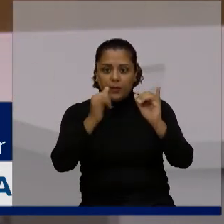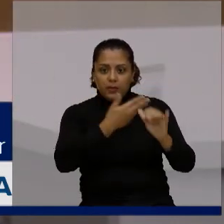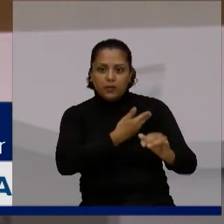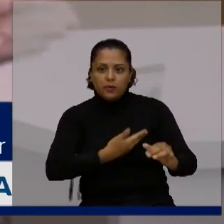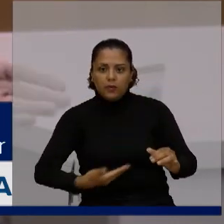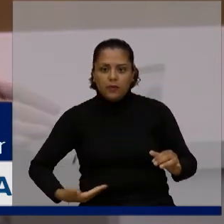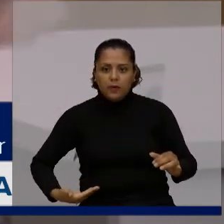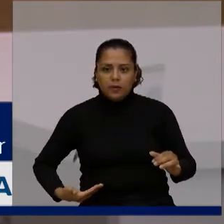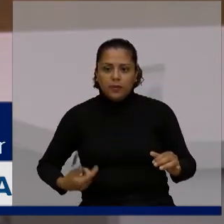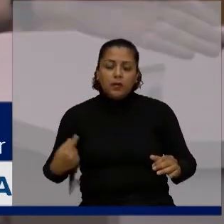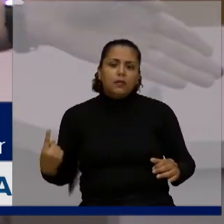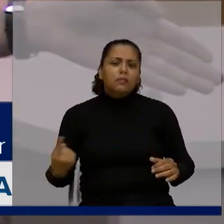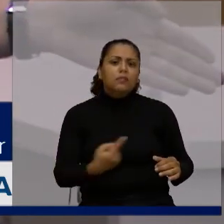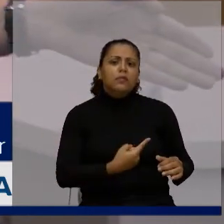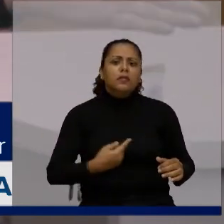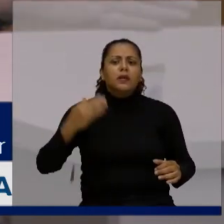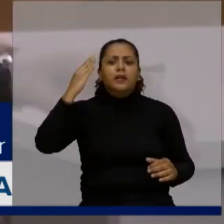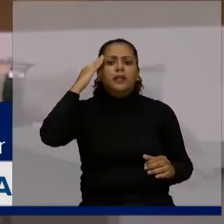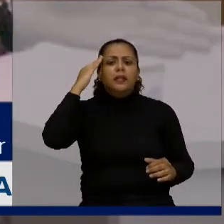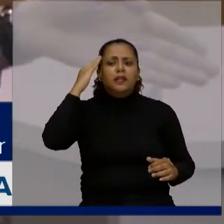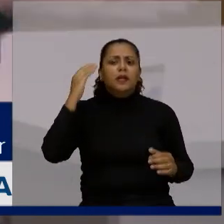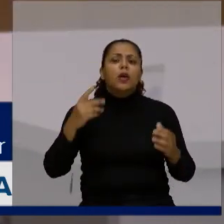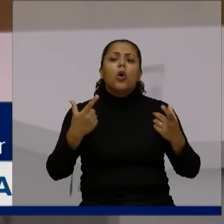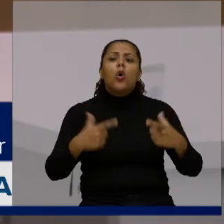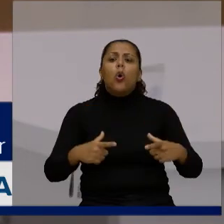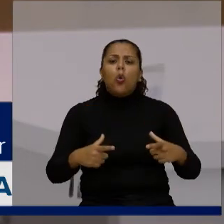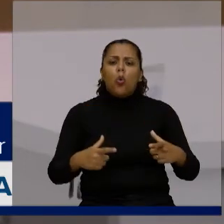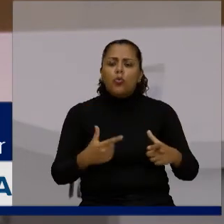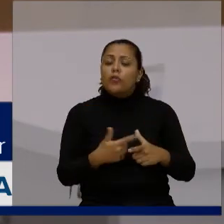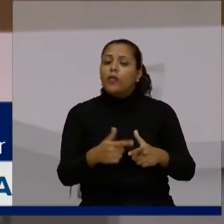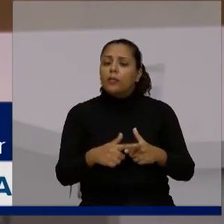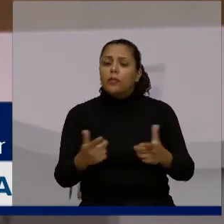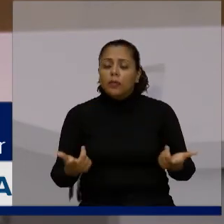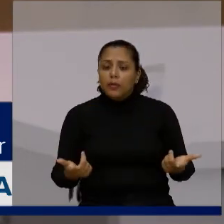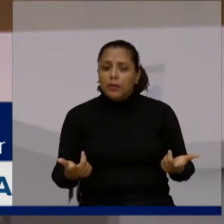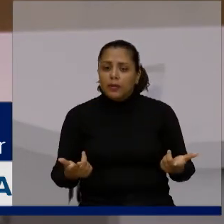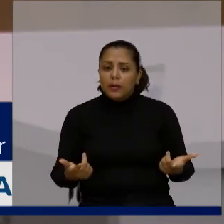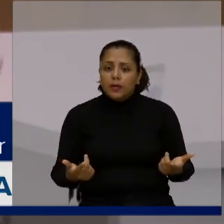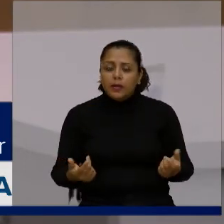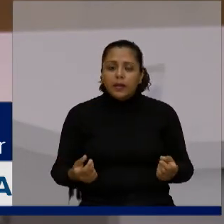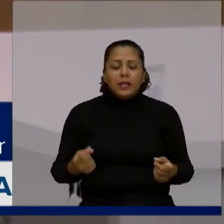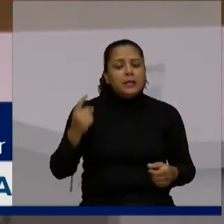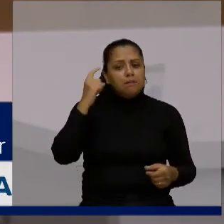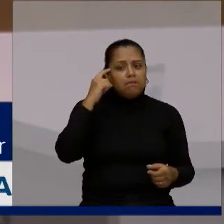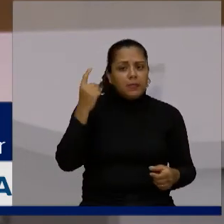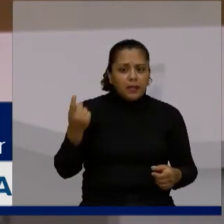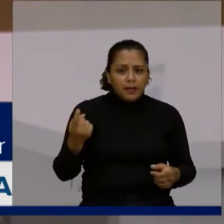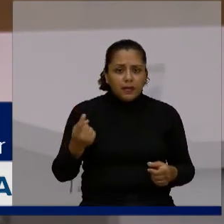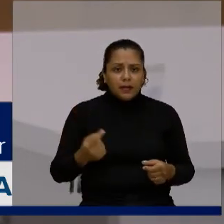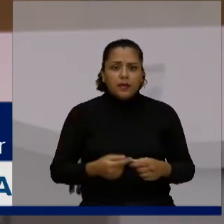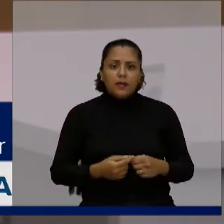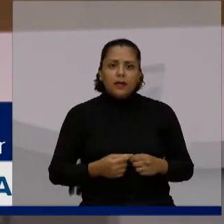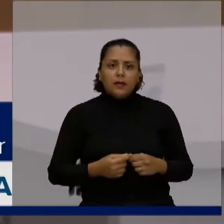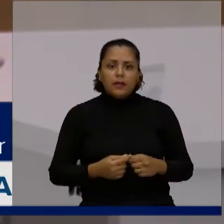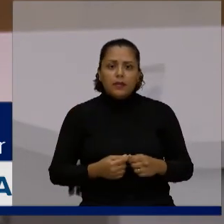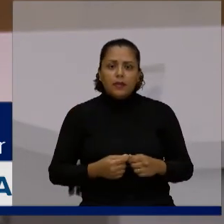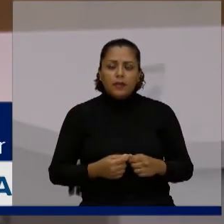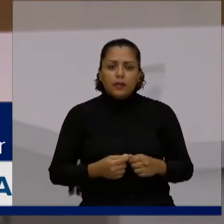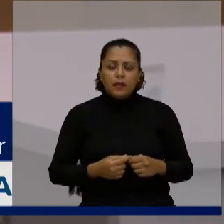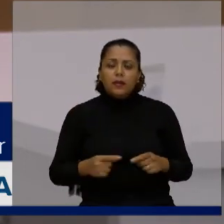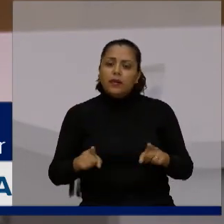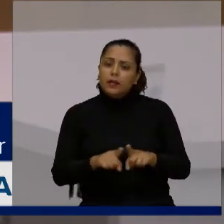que a gente entenda aonde estão os problemas e possa propor correções, mas infelizmente ele não quer dizer, e